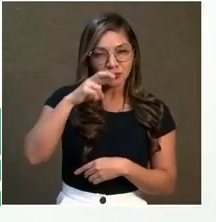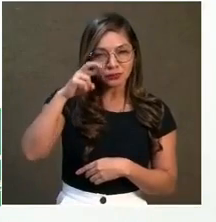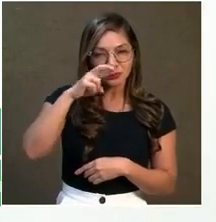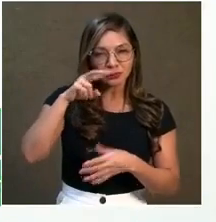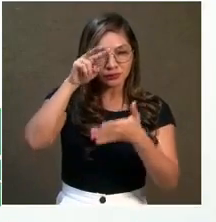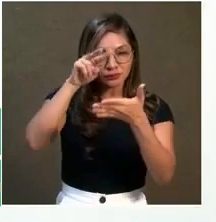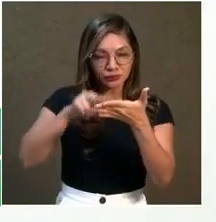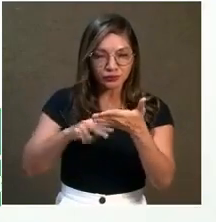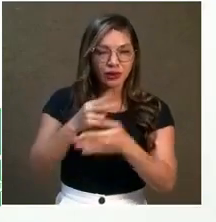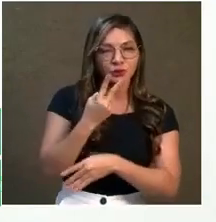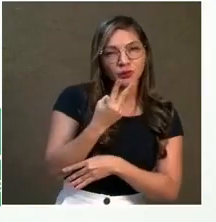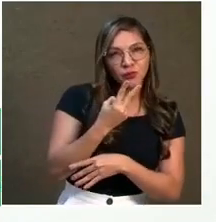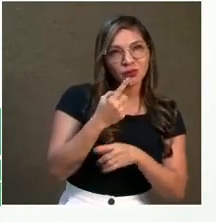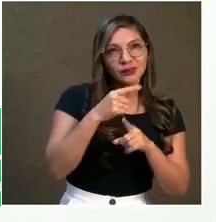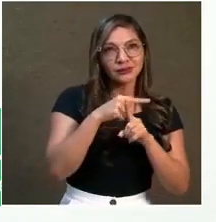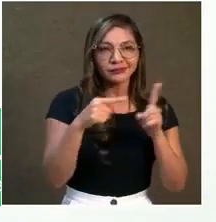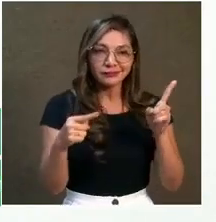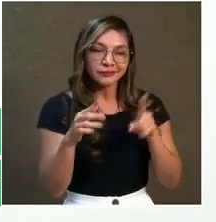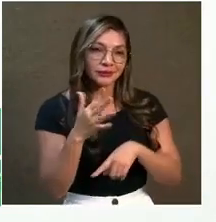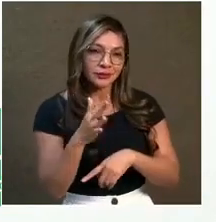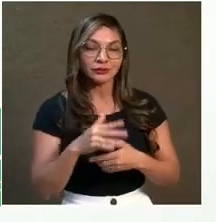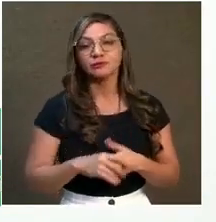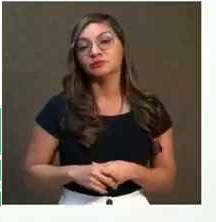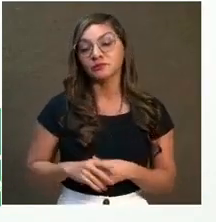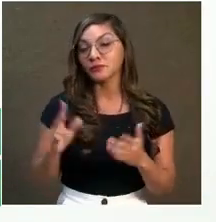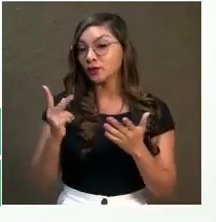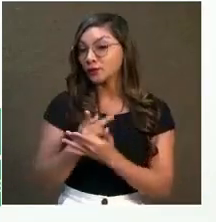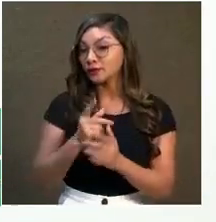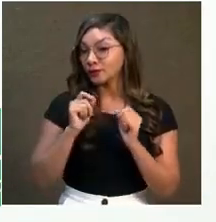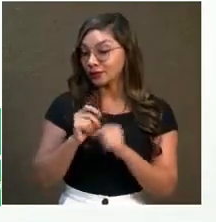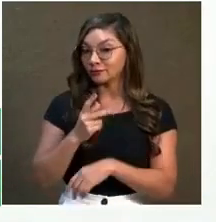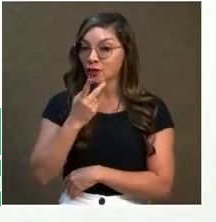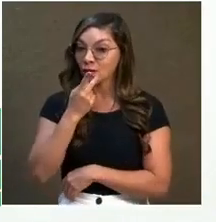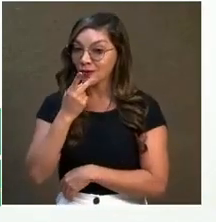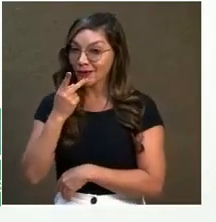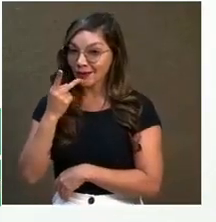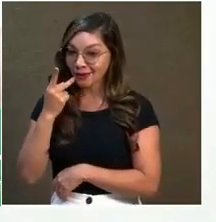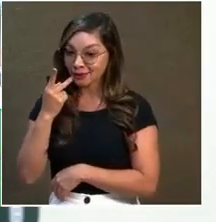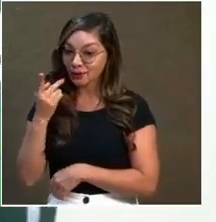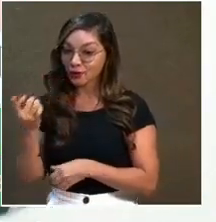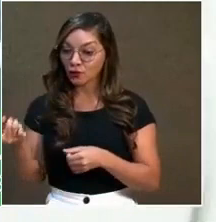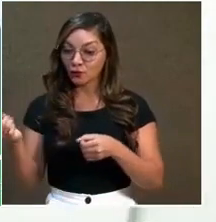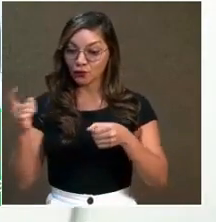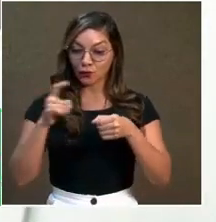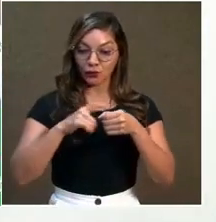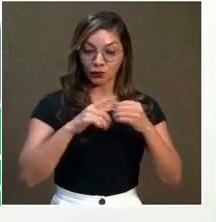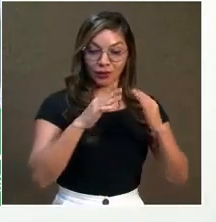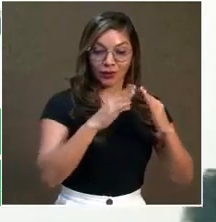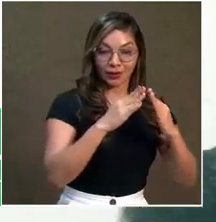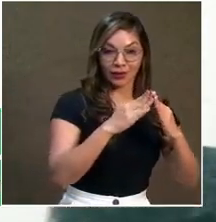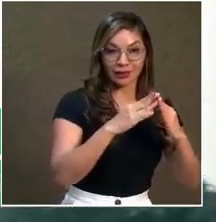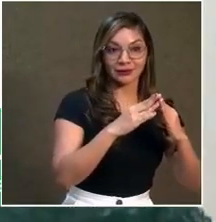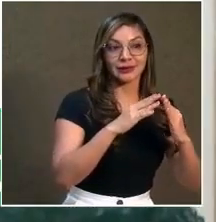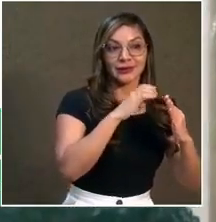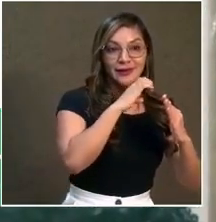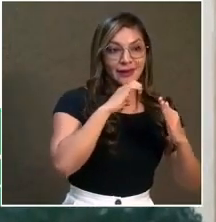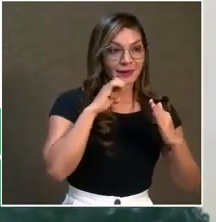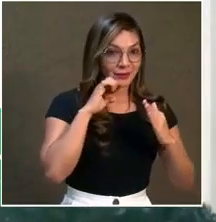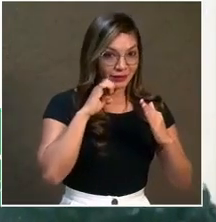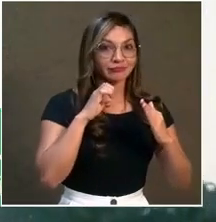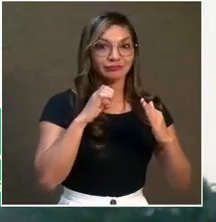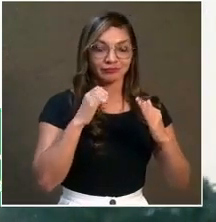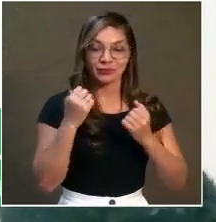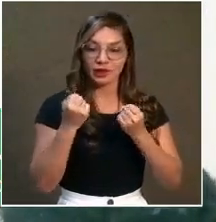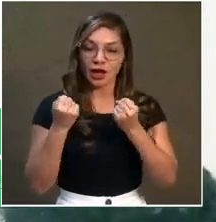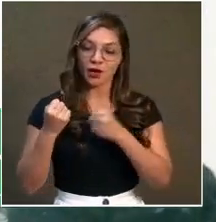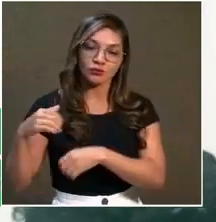mensagens. 2:30, mais ou menos. O que aconteceu? O Cássio retornou para a casa de Emily para lhe deixar... Sabe por que